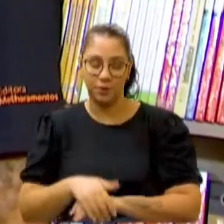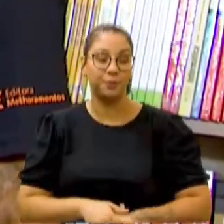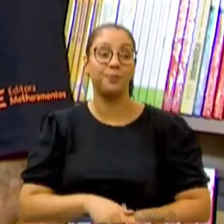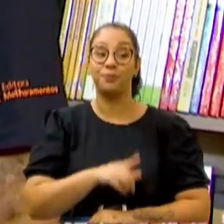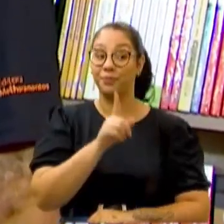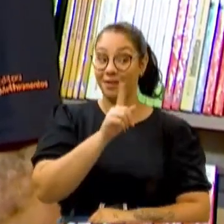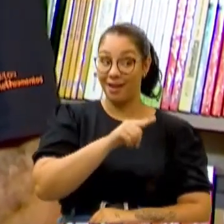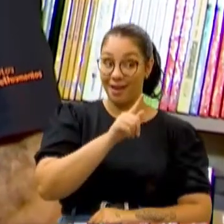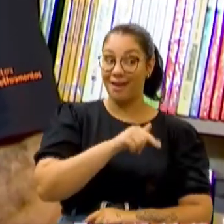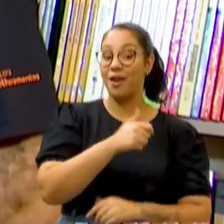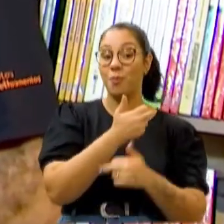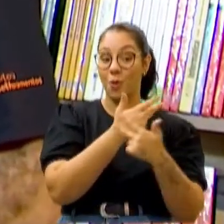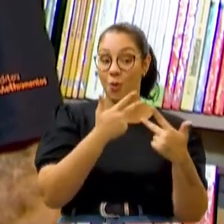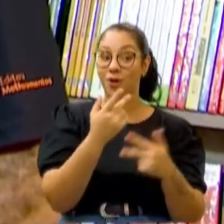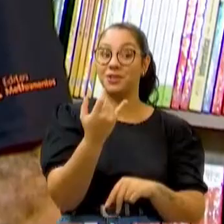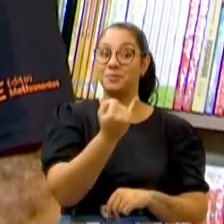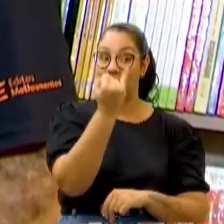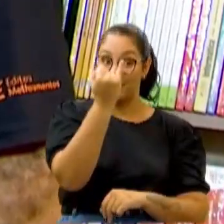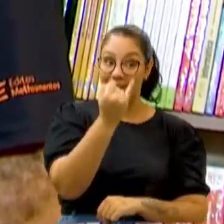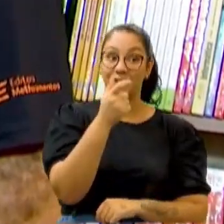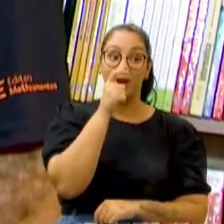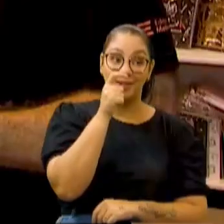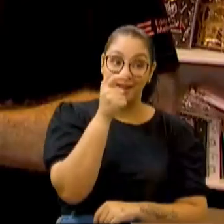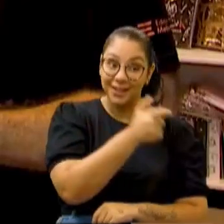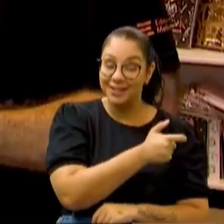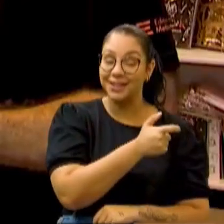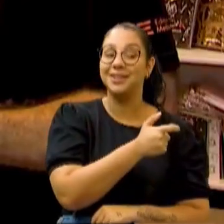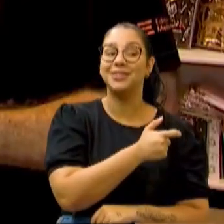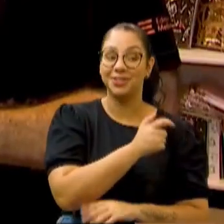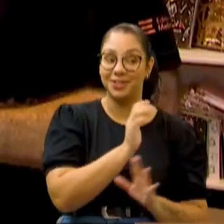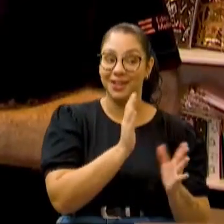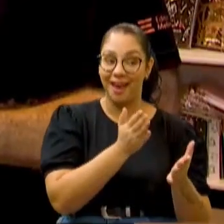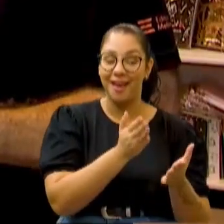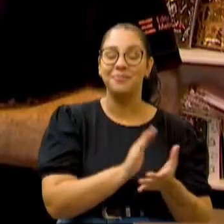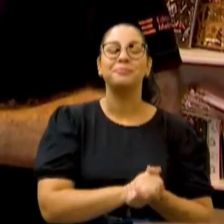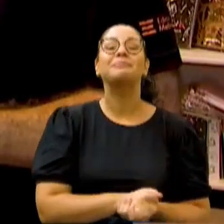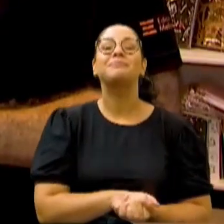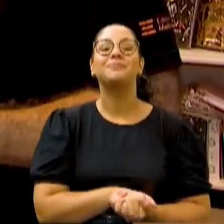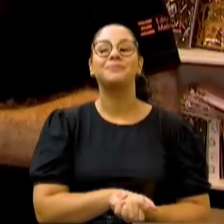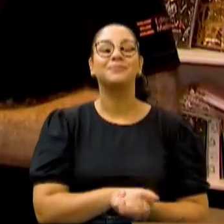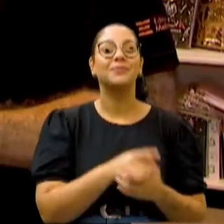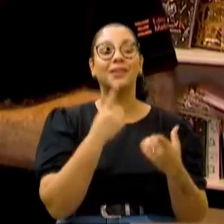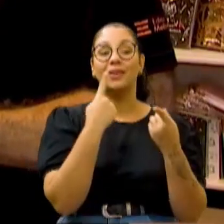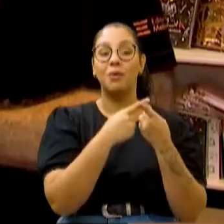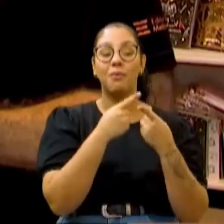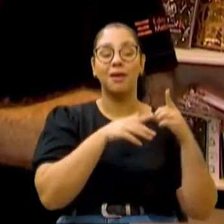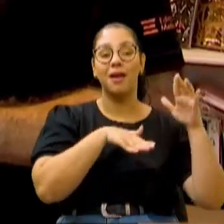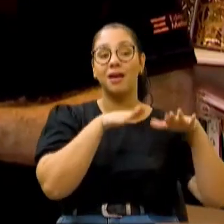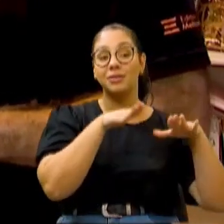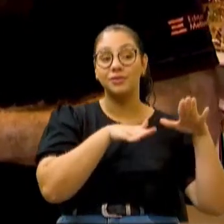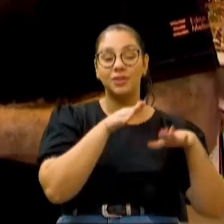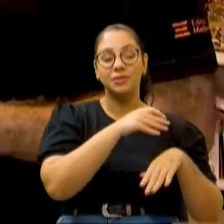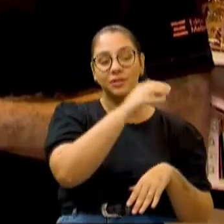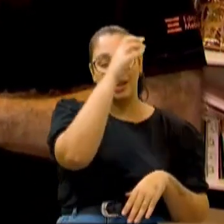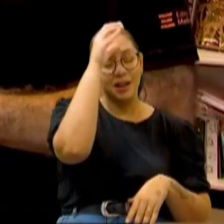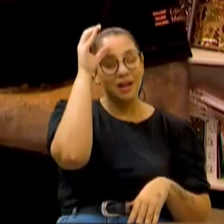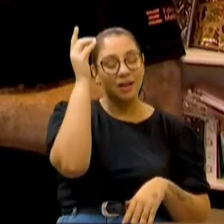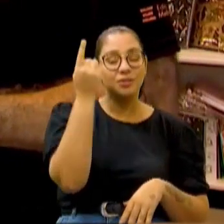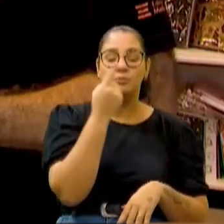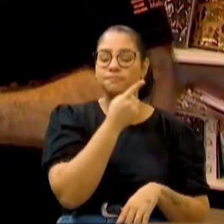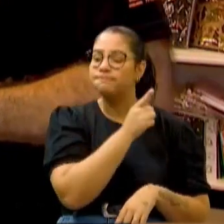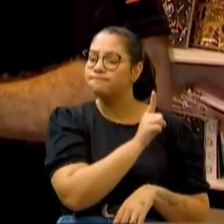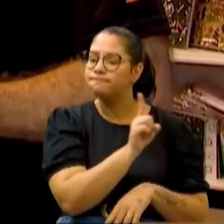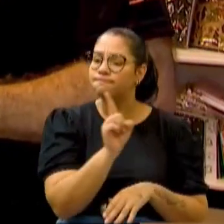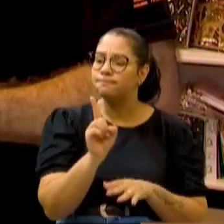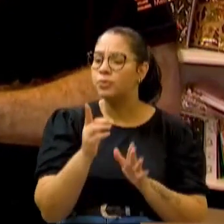rápida. O que você falou é super importante, interessante, Ismael, porque muitas vezes o cliente